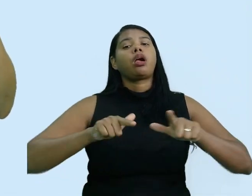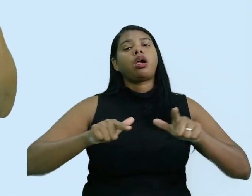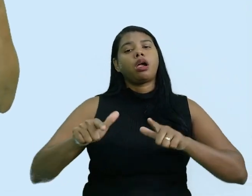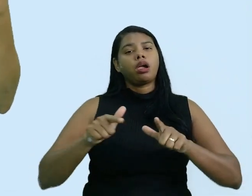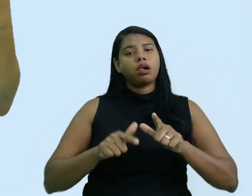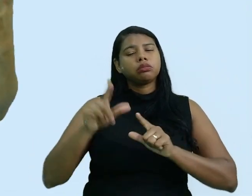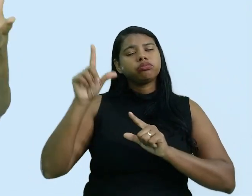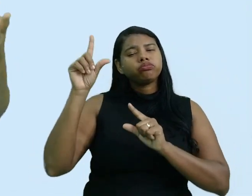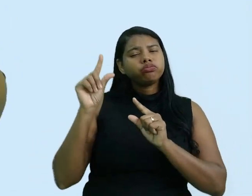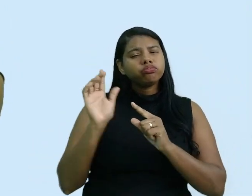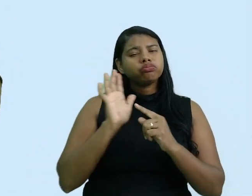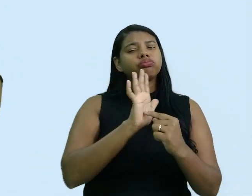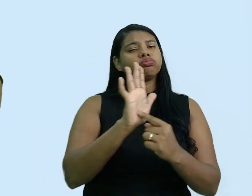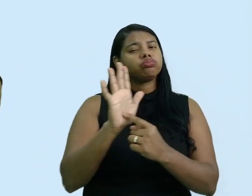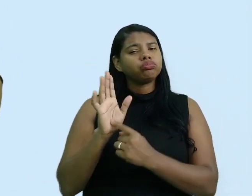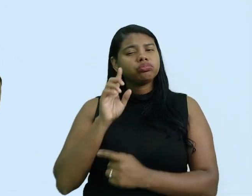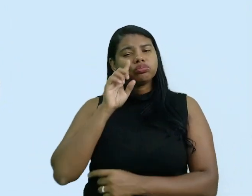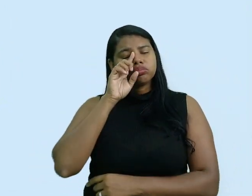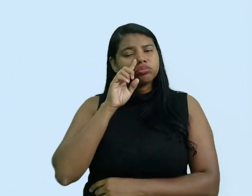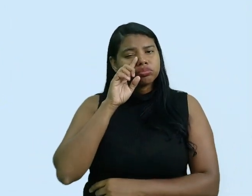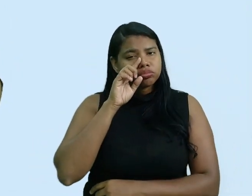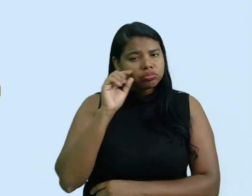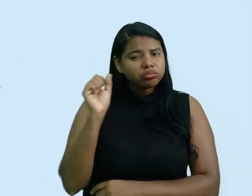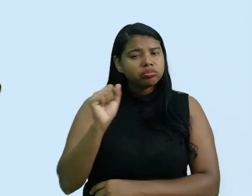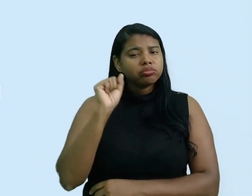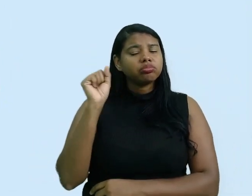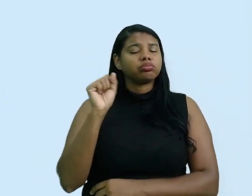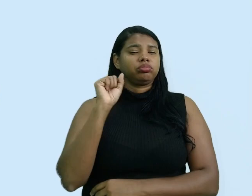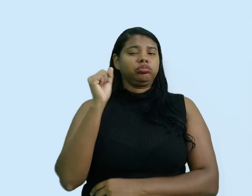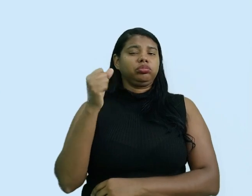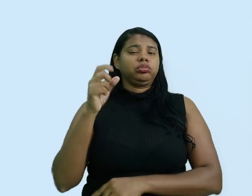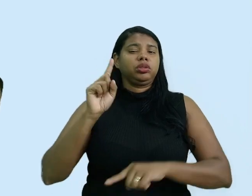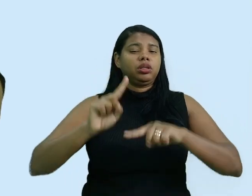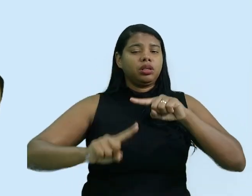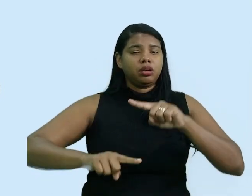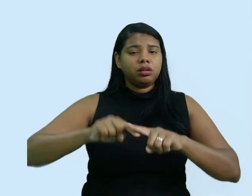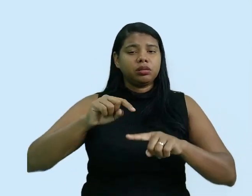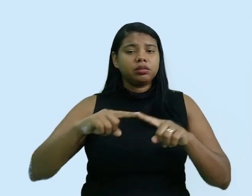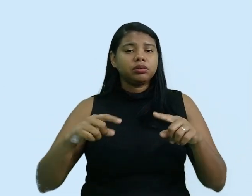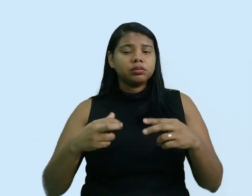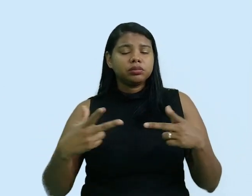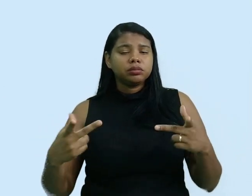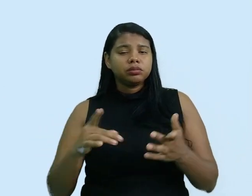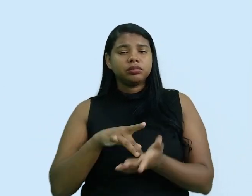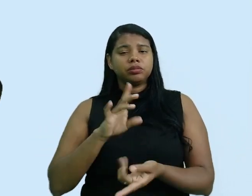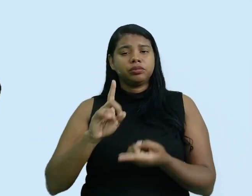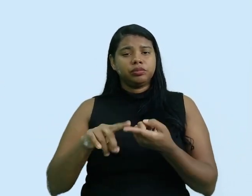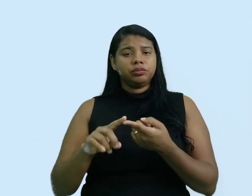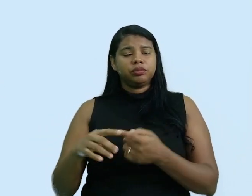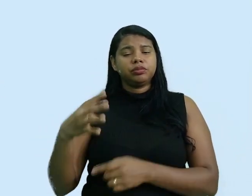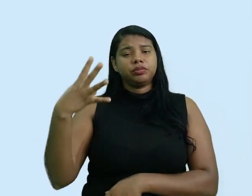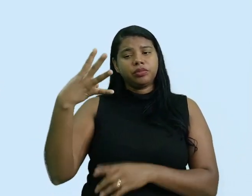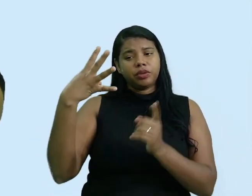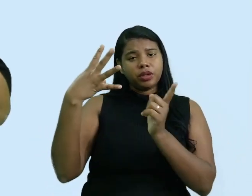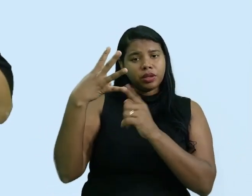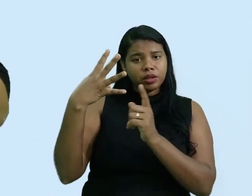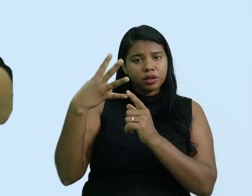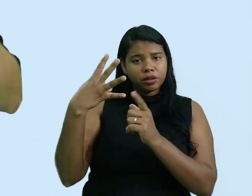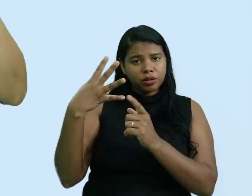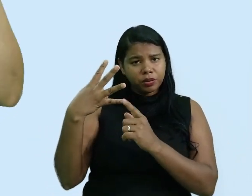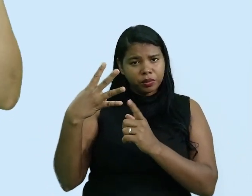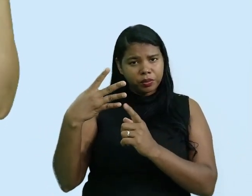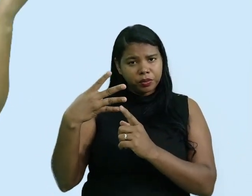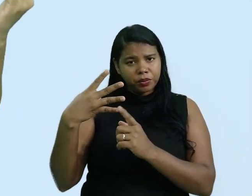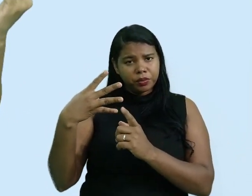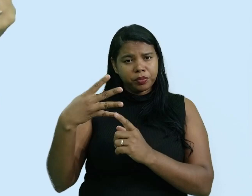diminua o tempo de exposição àquele risco, certo? Um rodízio de atividade, entre outras medidas. E o quarto ponto é quando